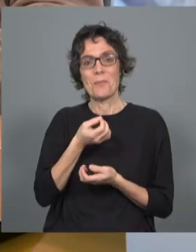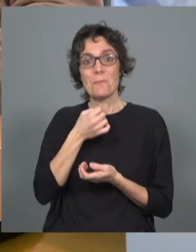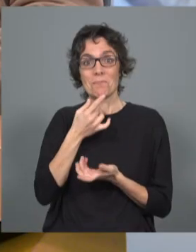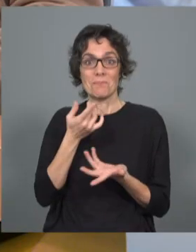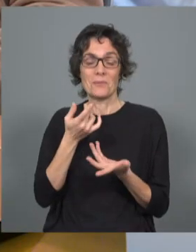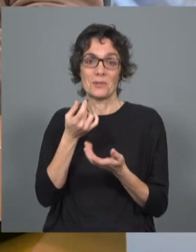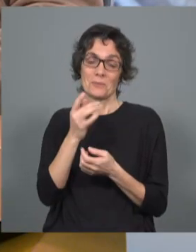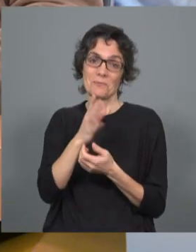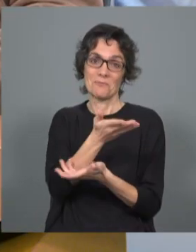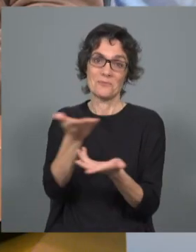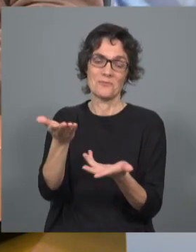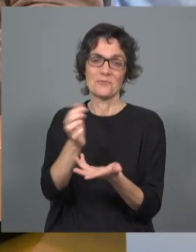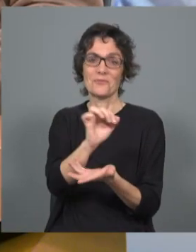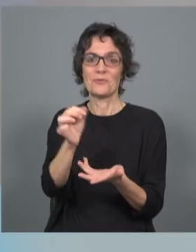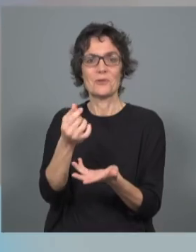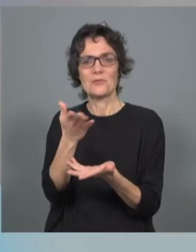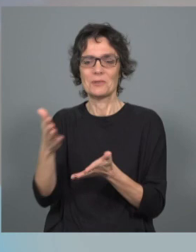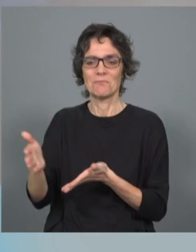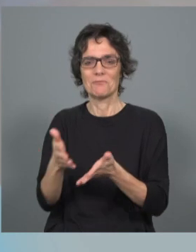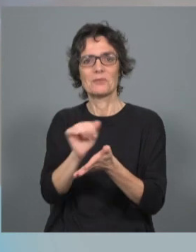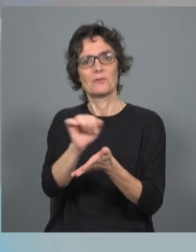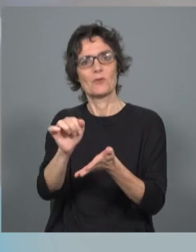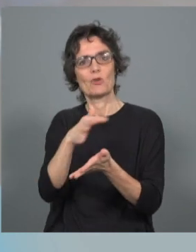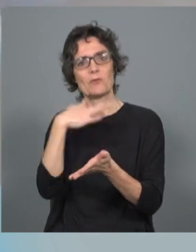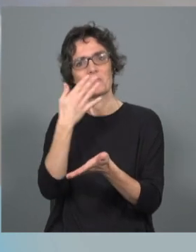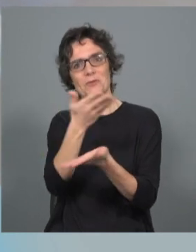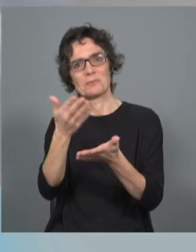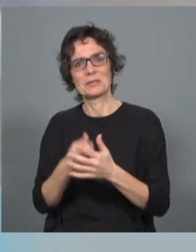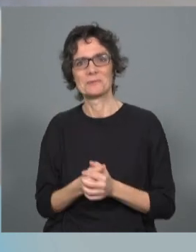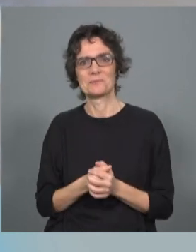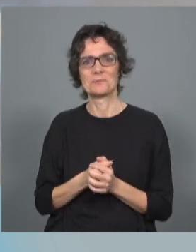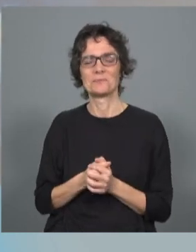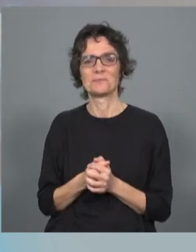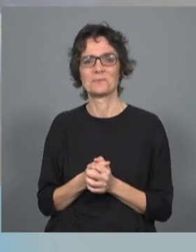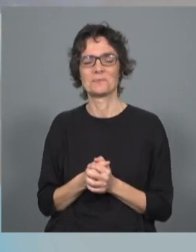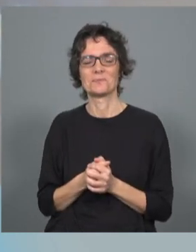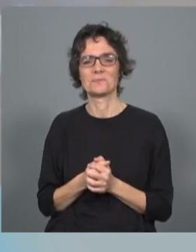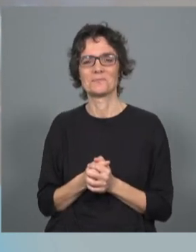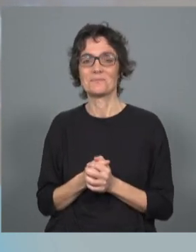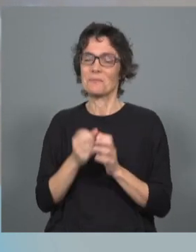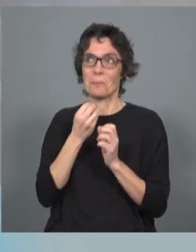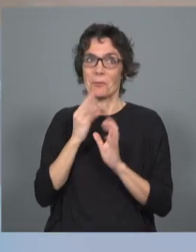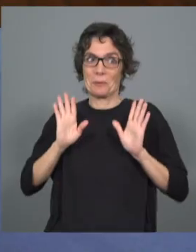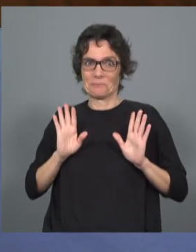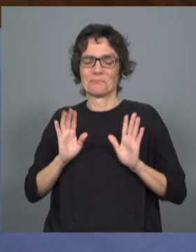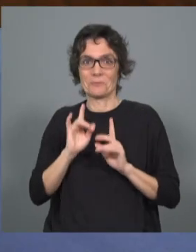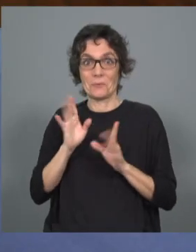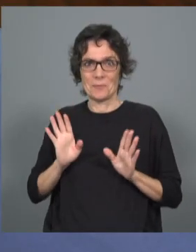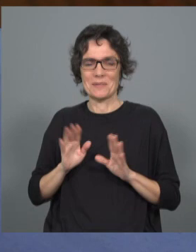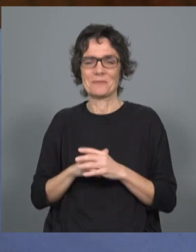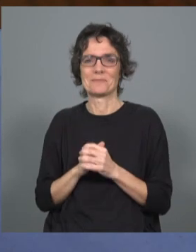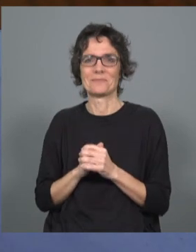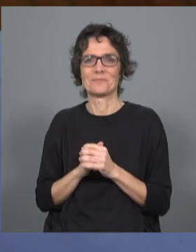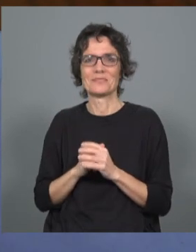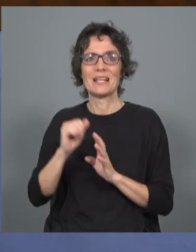nos vê e ouve, de facto, o vosso percurso enquanto família? Muito bem. Posso começar? Muito bem. Então,